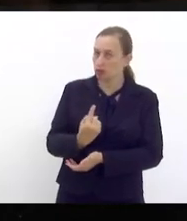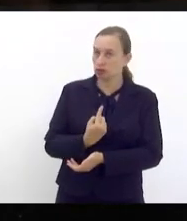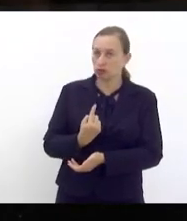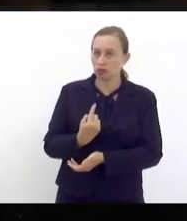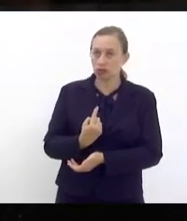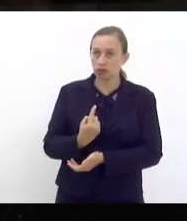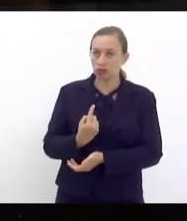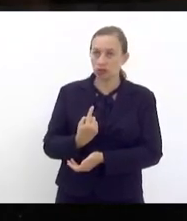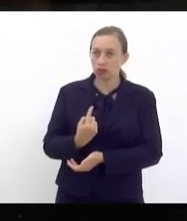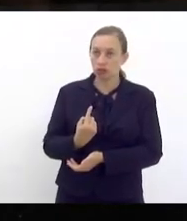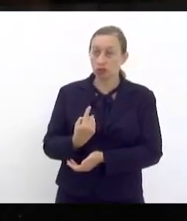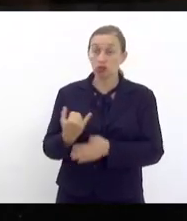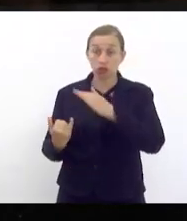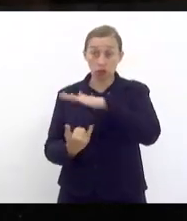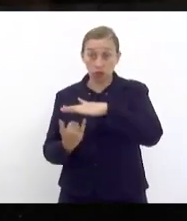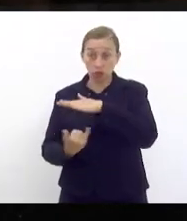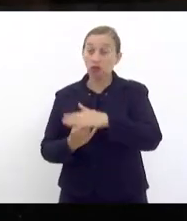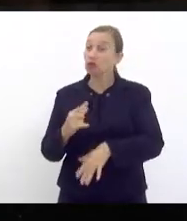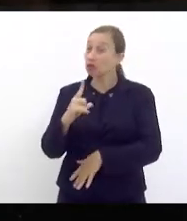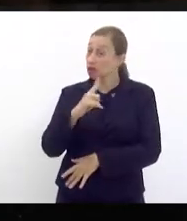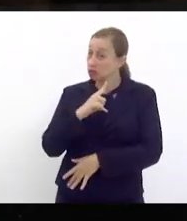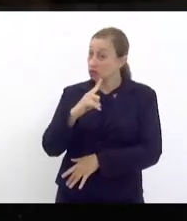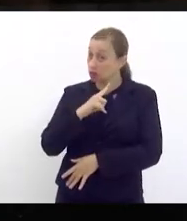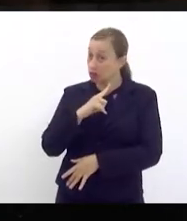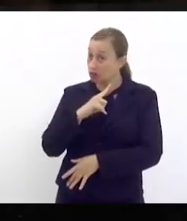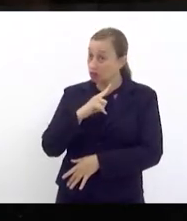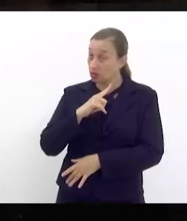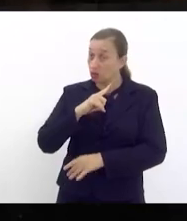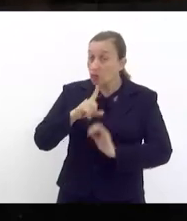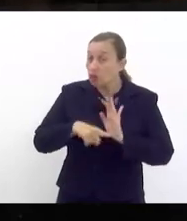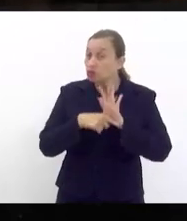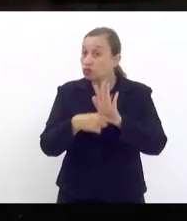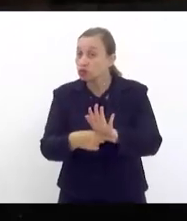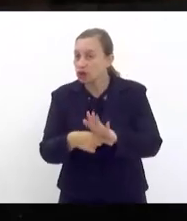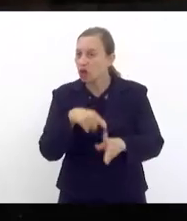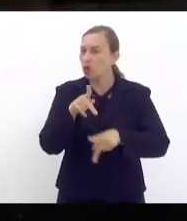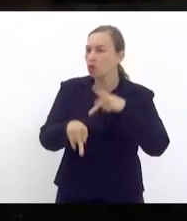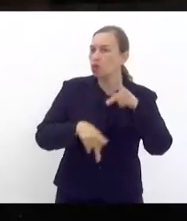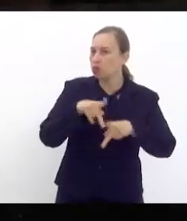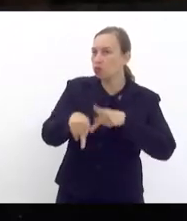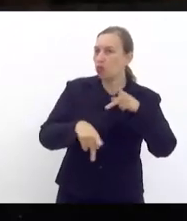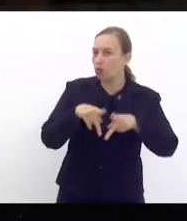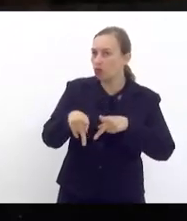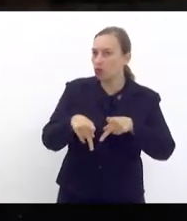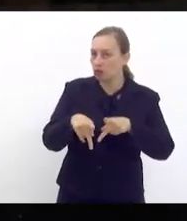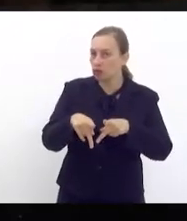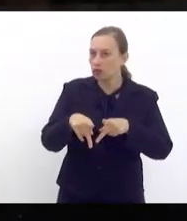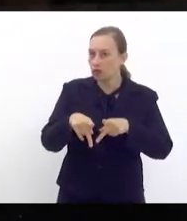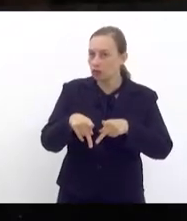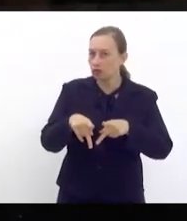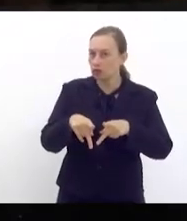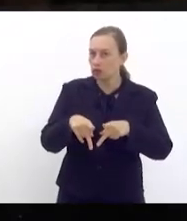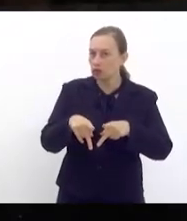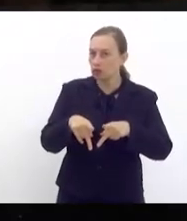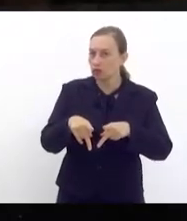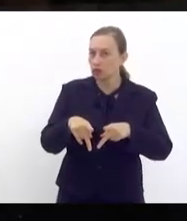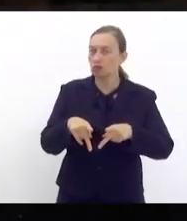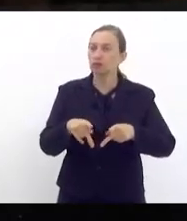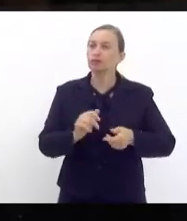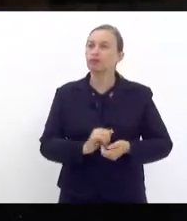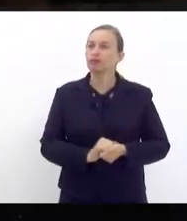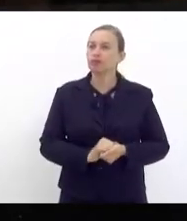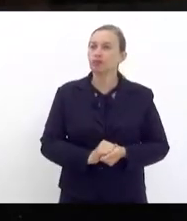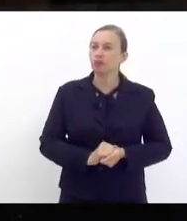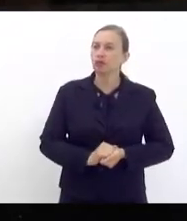ente federado que tem como finalidade atender a população, sanar as necessidades dessa população. E nós